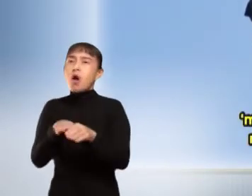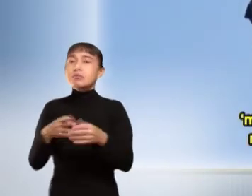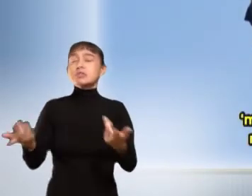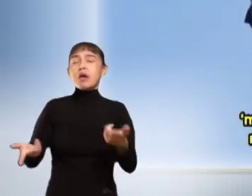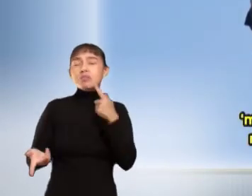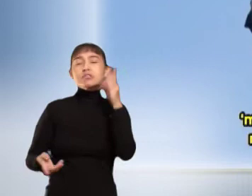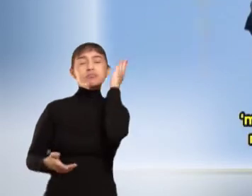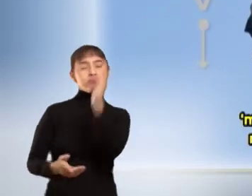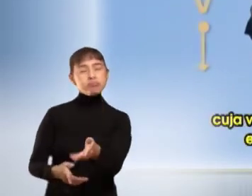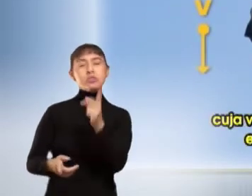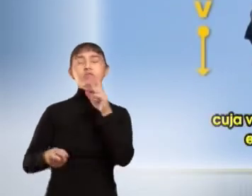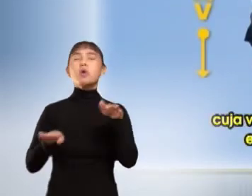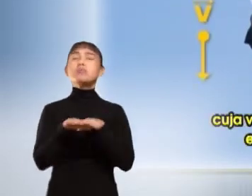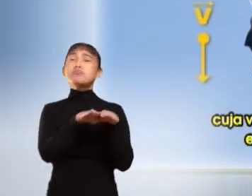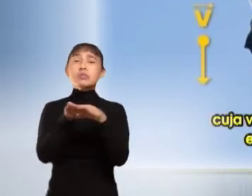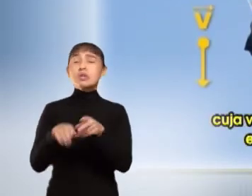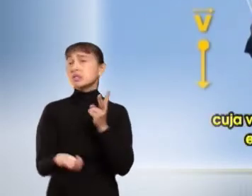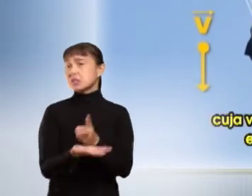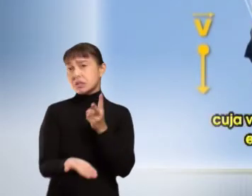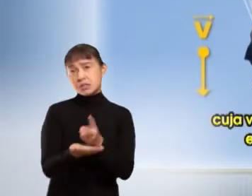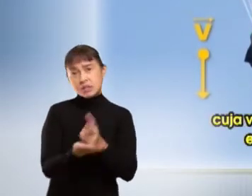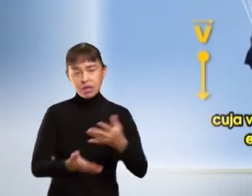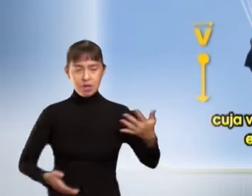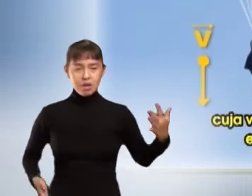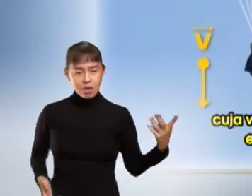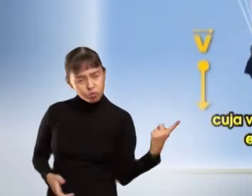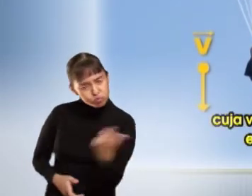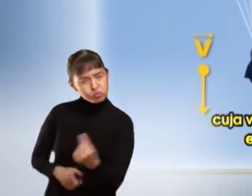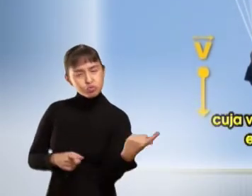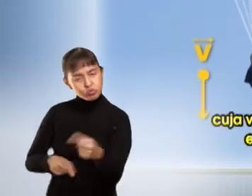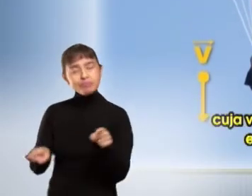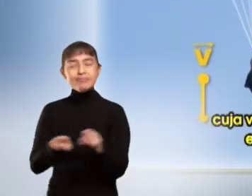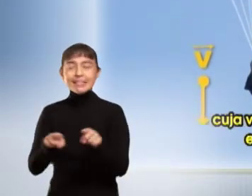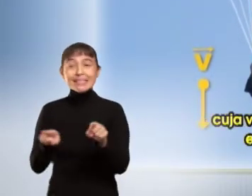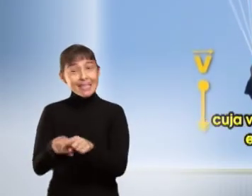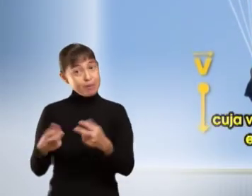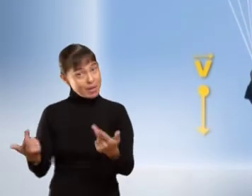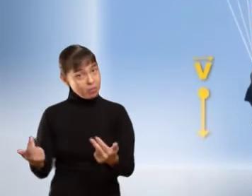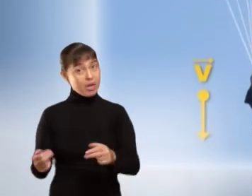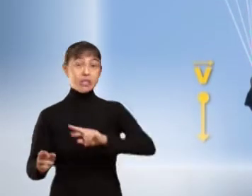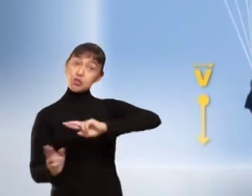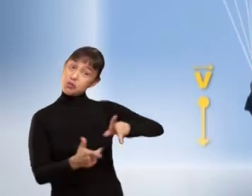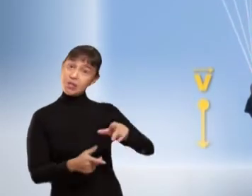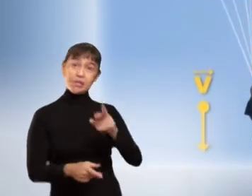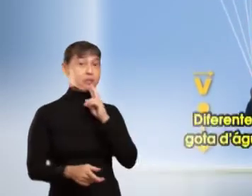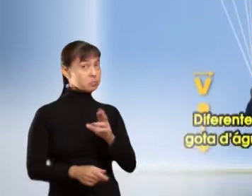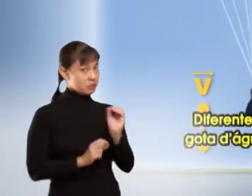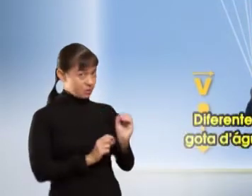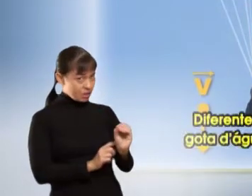movimento em linha reta de um corpo cuja velocidade é constante e diferente de zero.